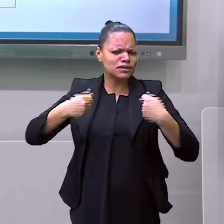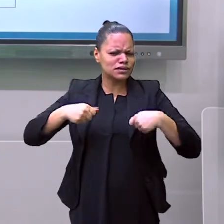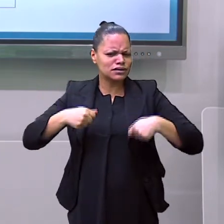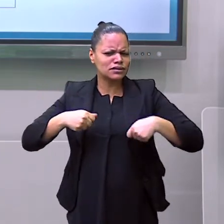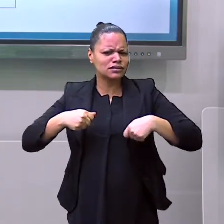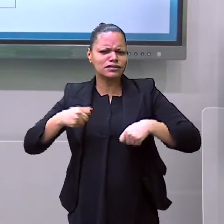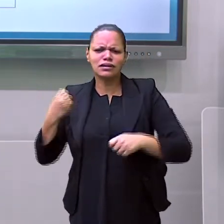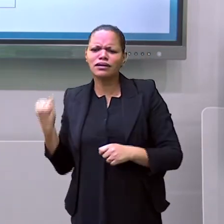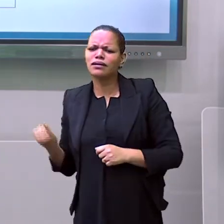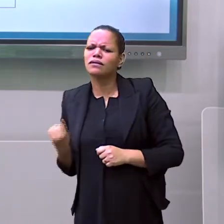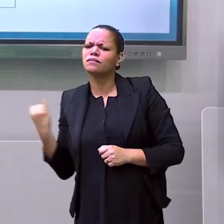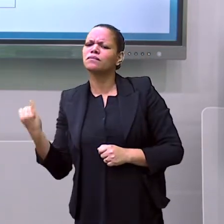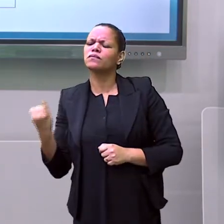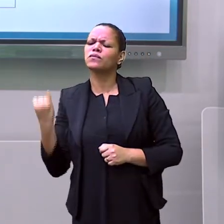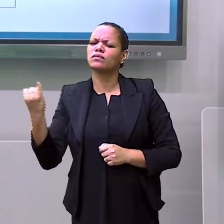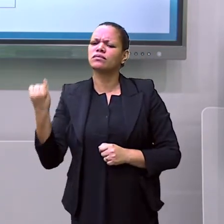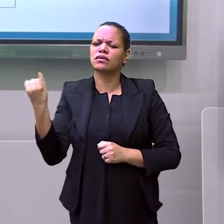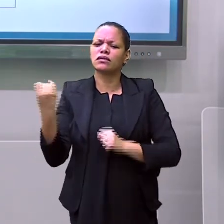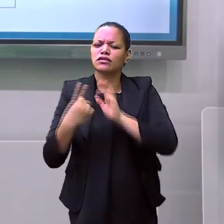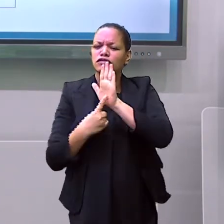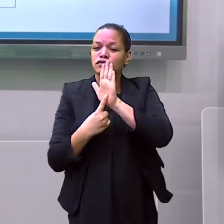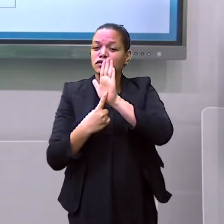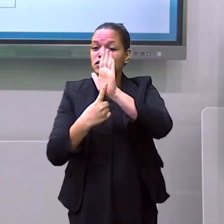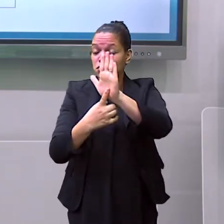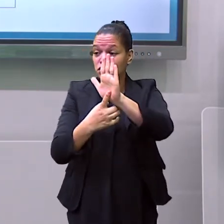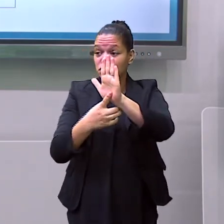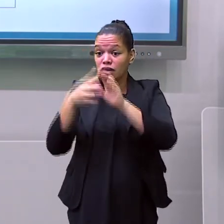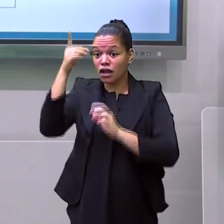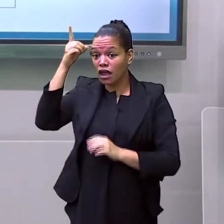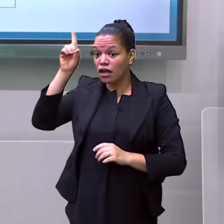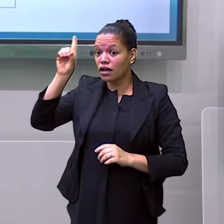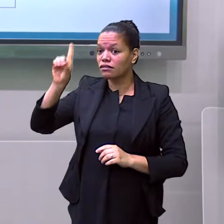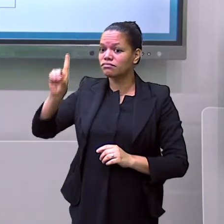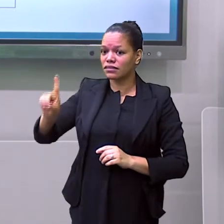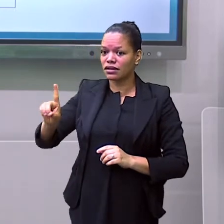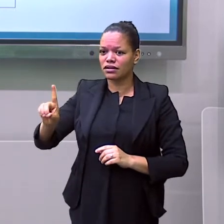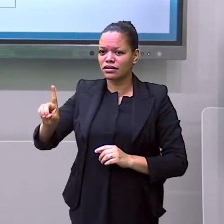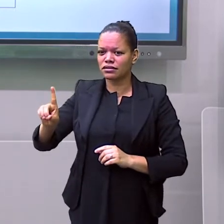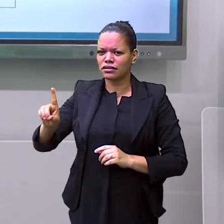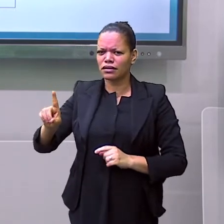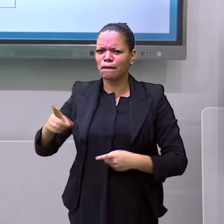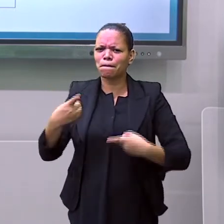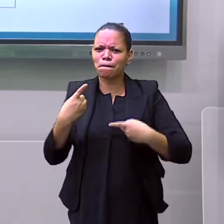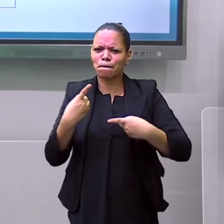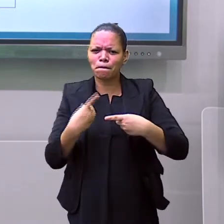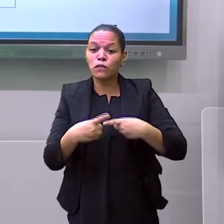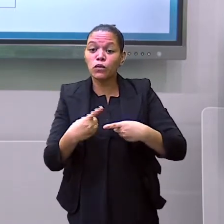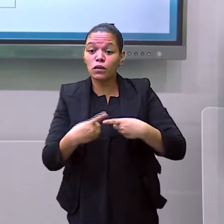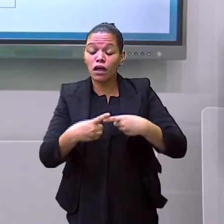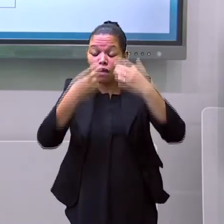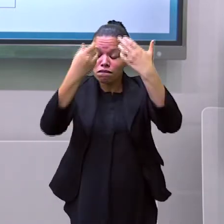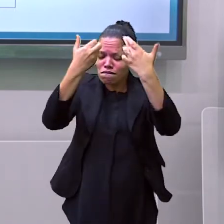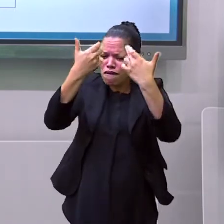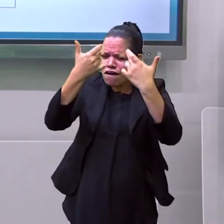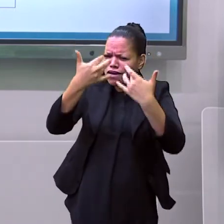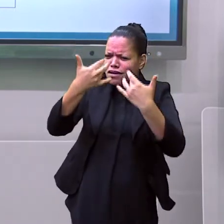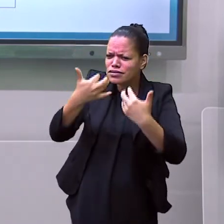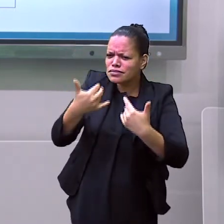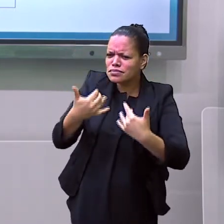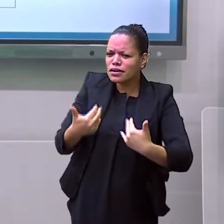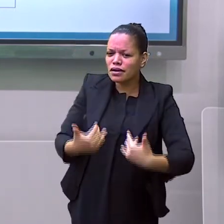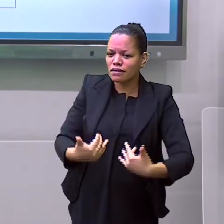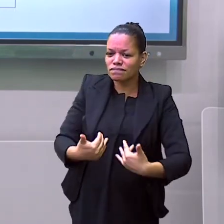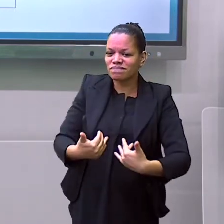você date, que você coloque a data. Assim vai ficar muito mais explicado para que a pessoa, ao